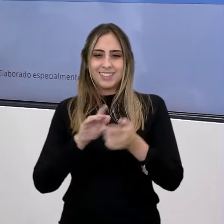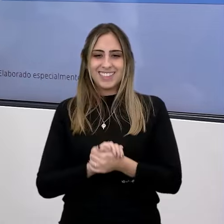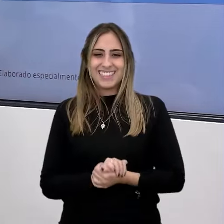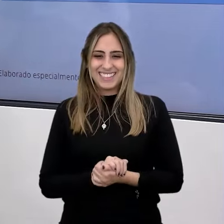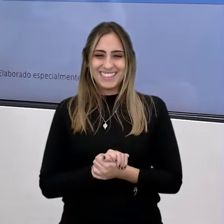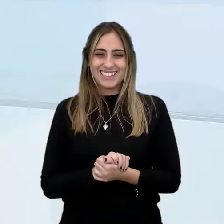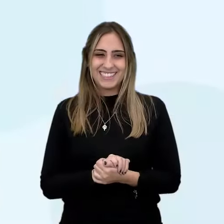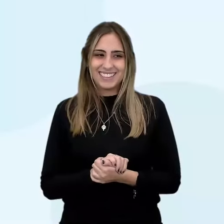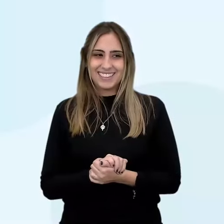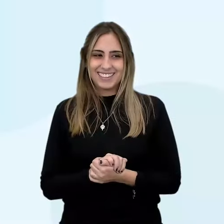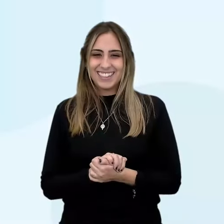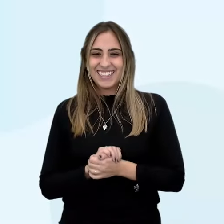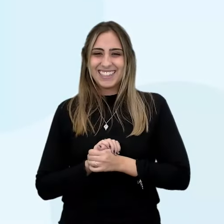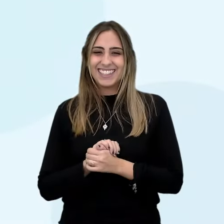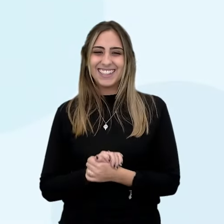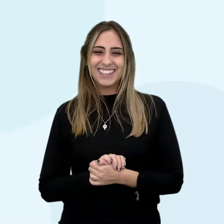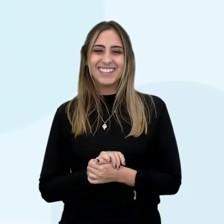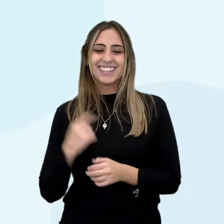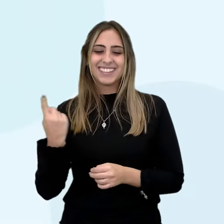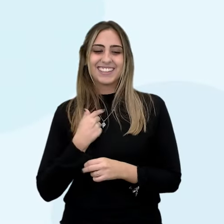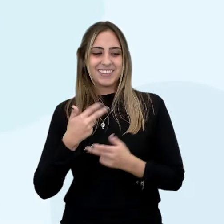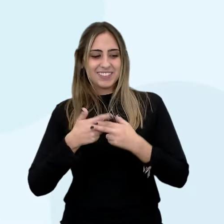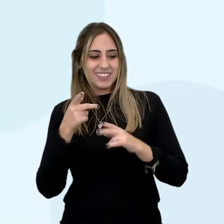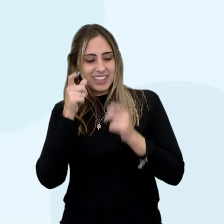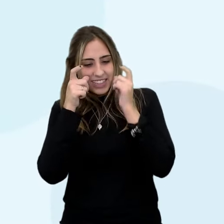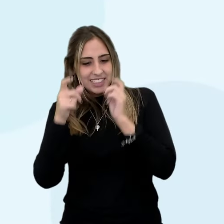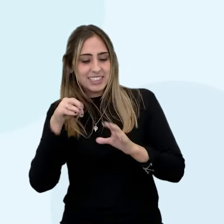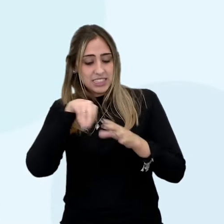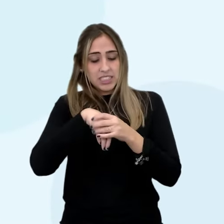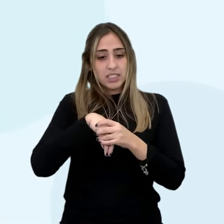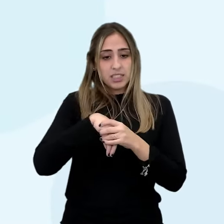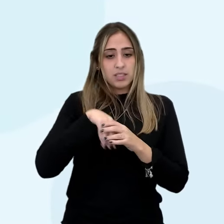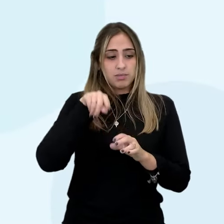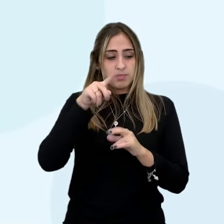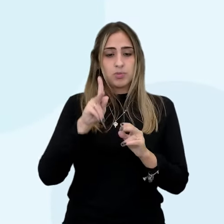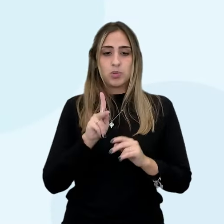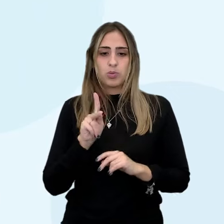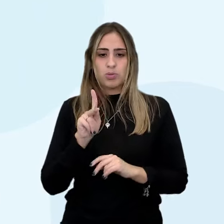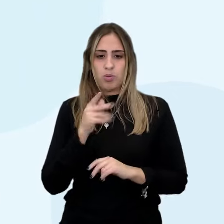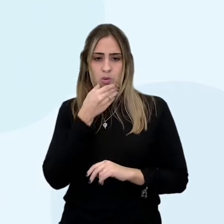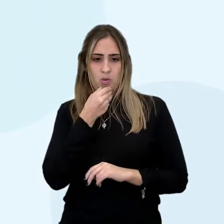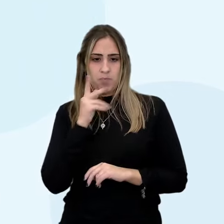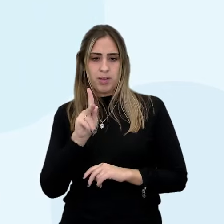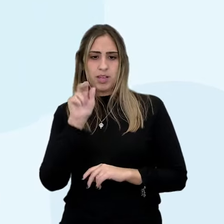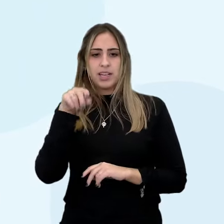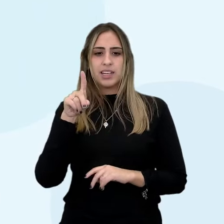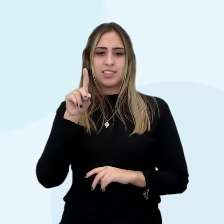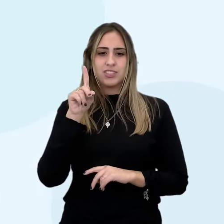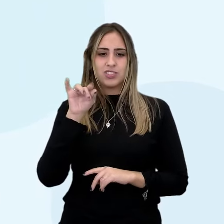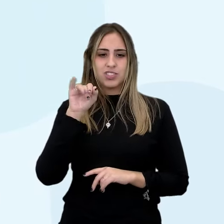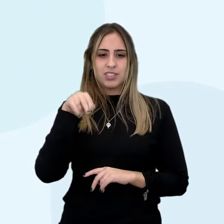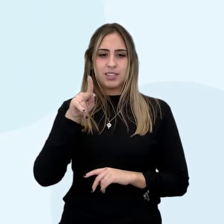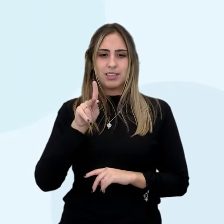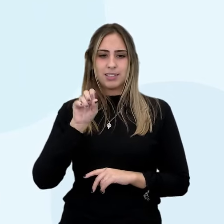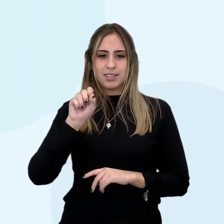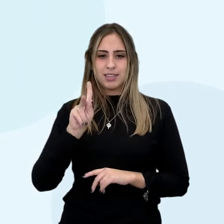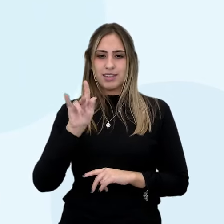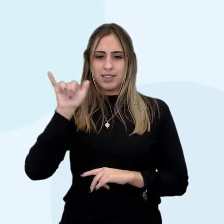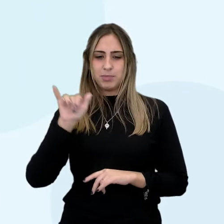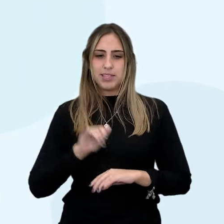então um dos elementos interessantes aqui dentro da composição do kandinsky é o que a gente pode chamar de